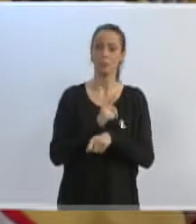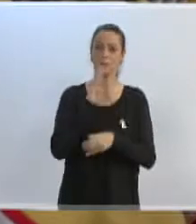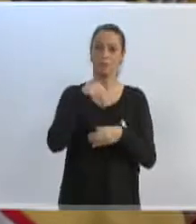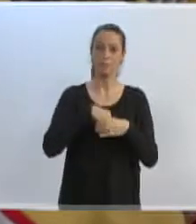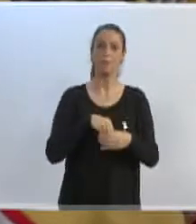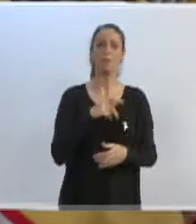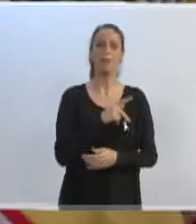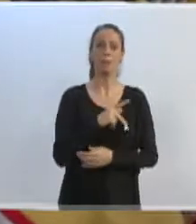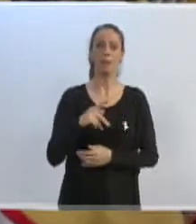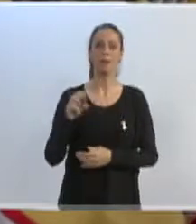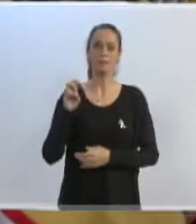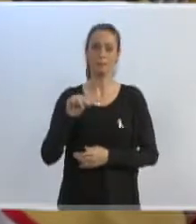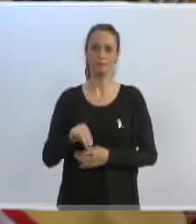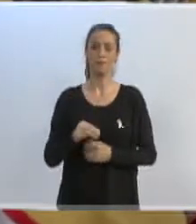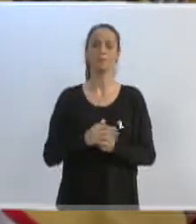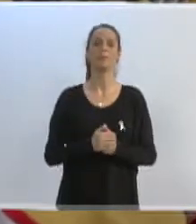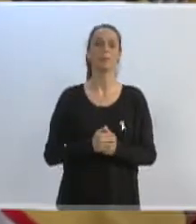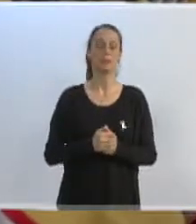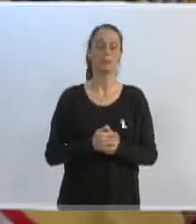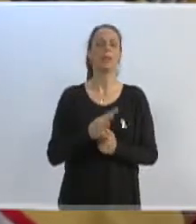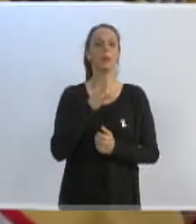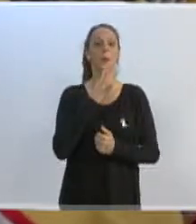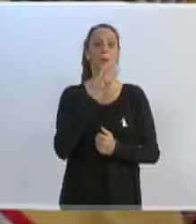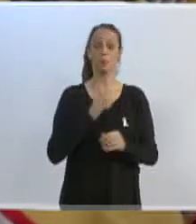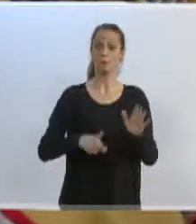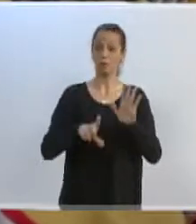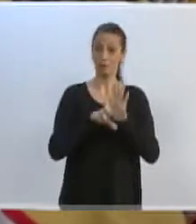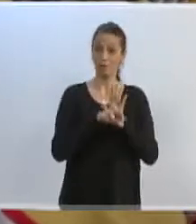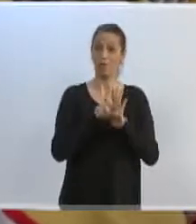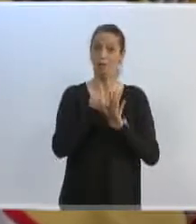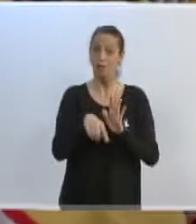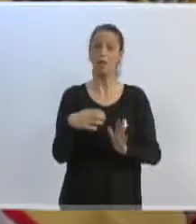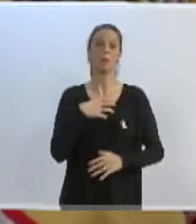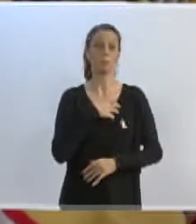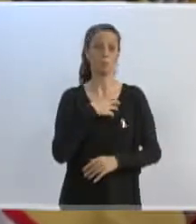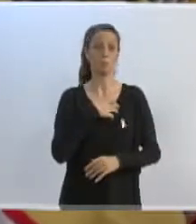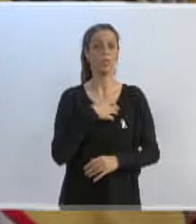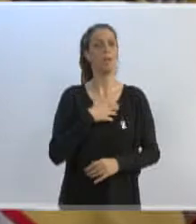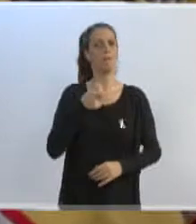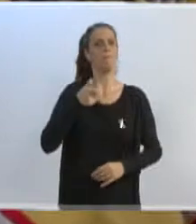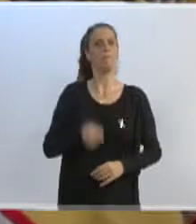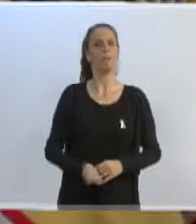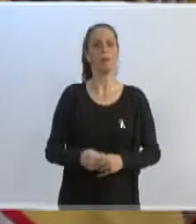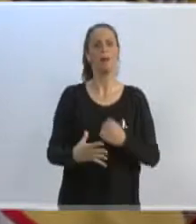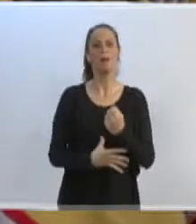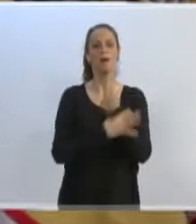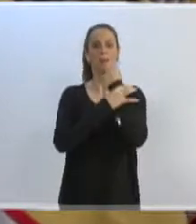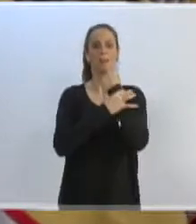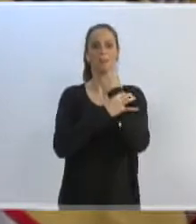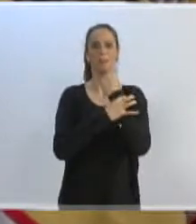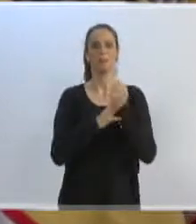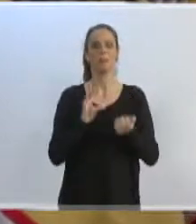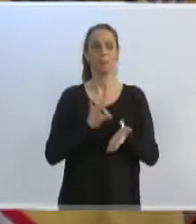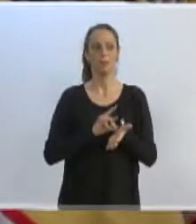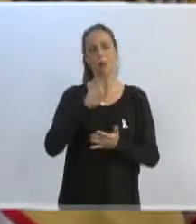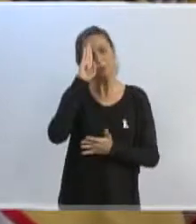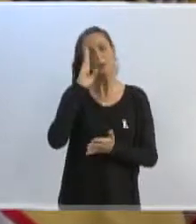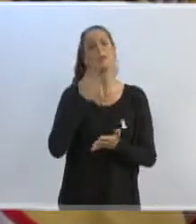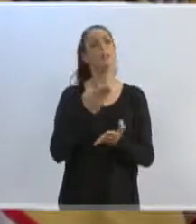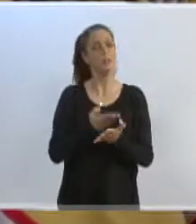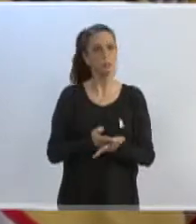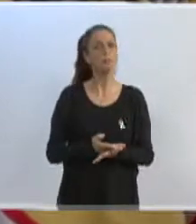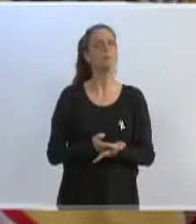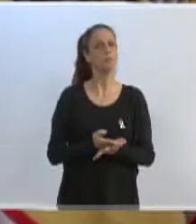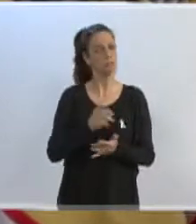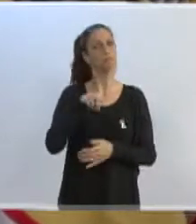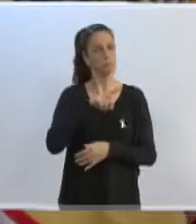que isso é muito importante, né? O conhecimento das leis é uma forma de afirmação, uma forma de garantia delas. Então, acreditamos que essa